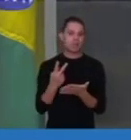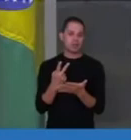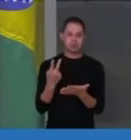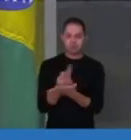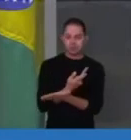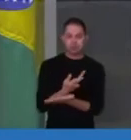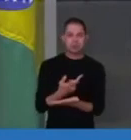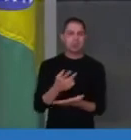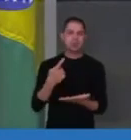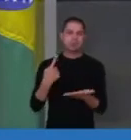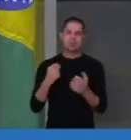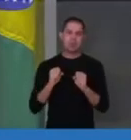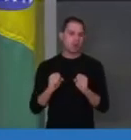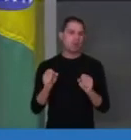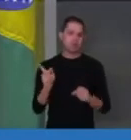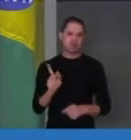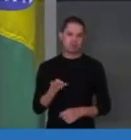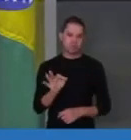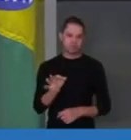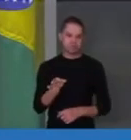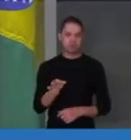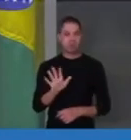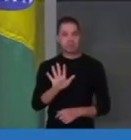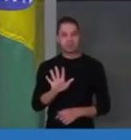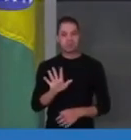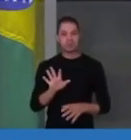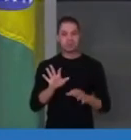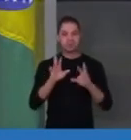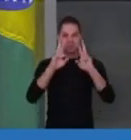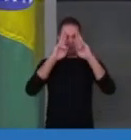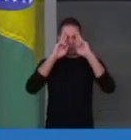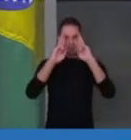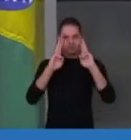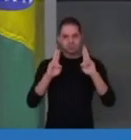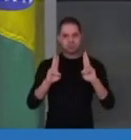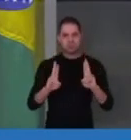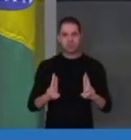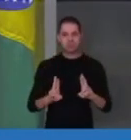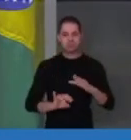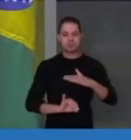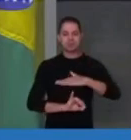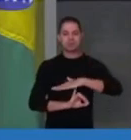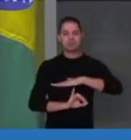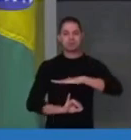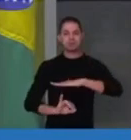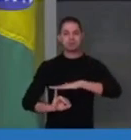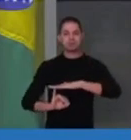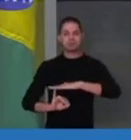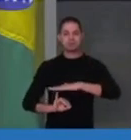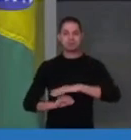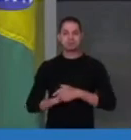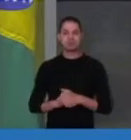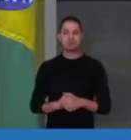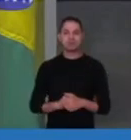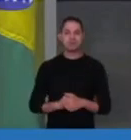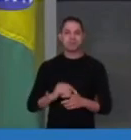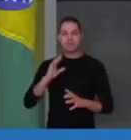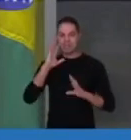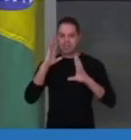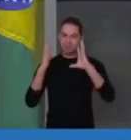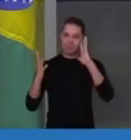Por quê? Aqui, com todo o respeito que eu tenho à instituição, não a certas